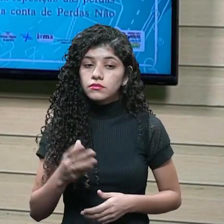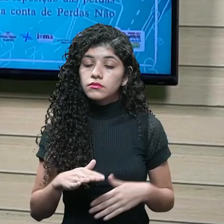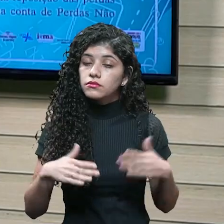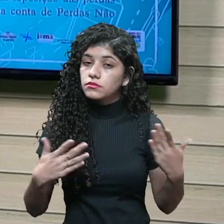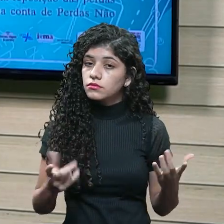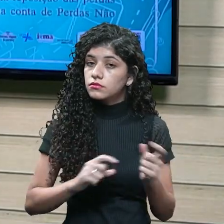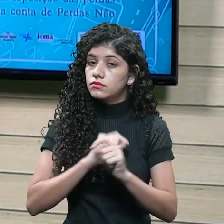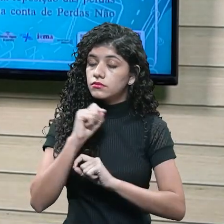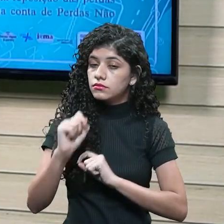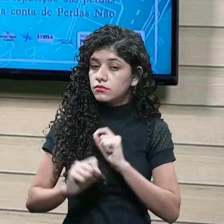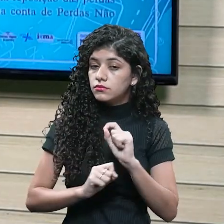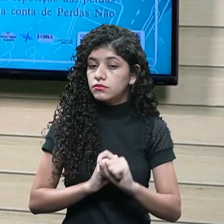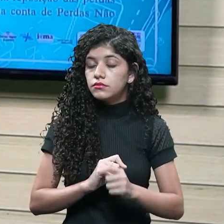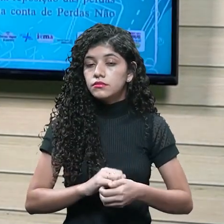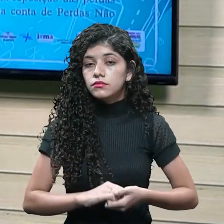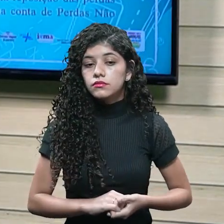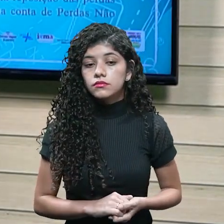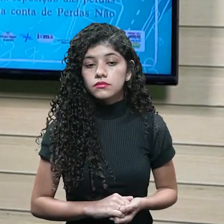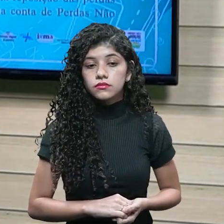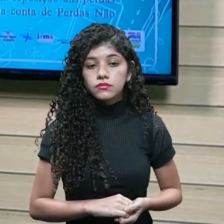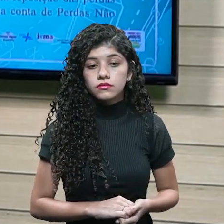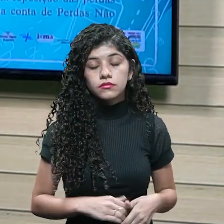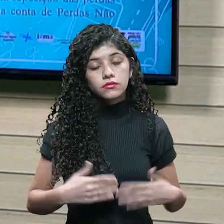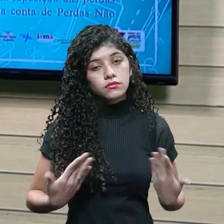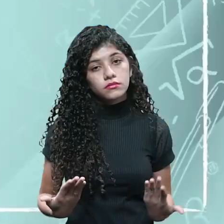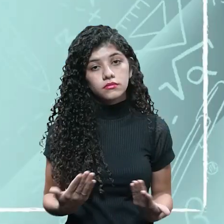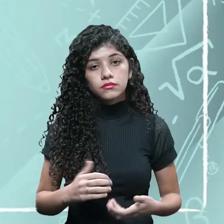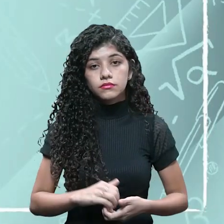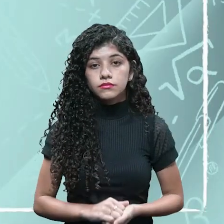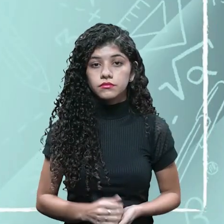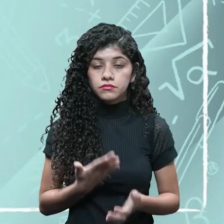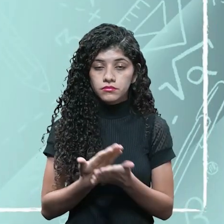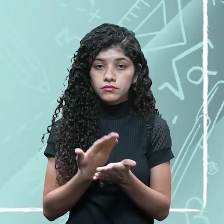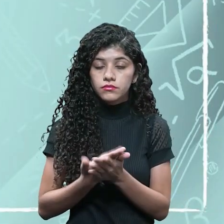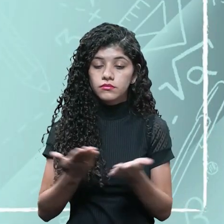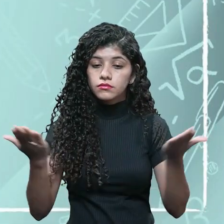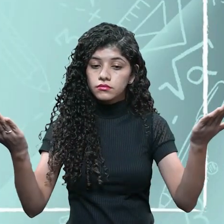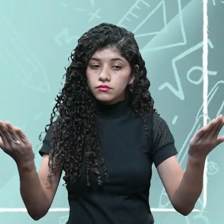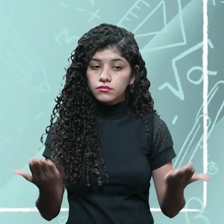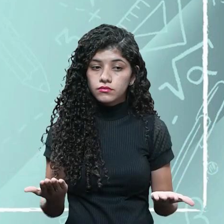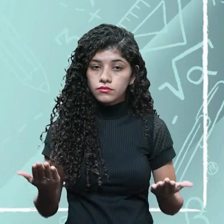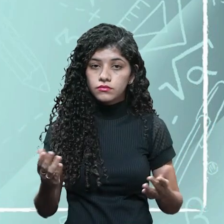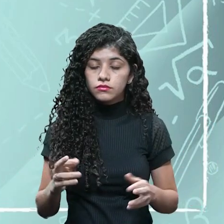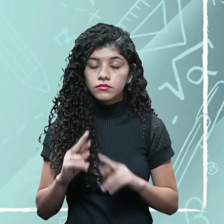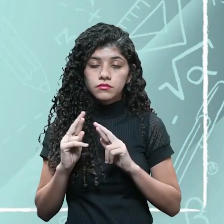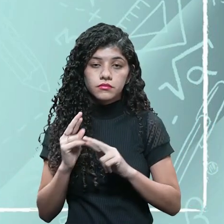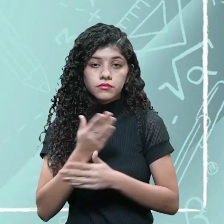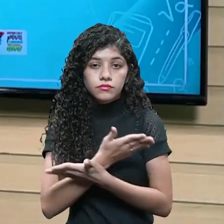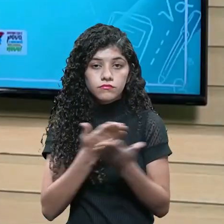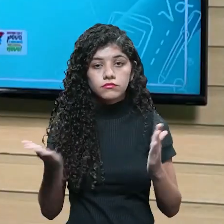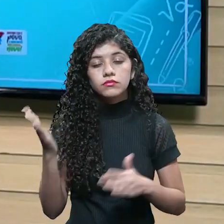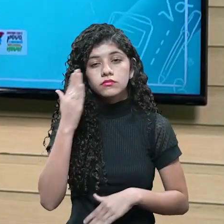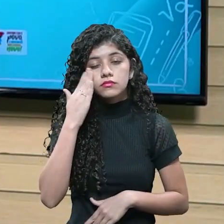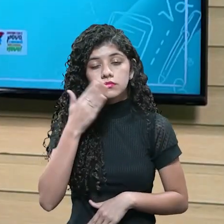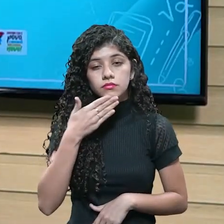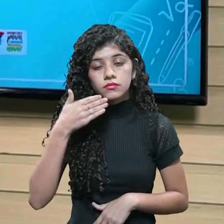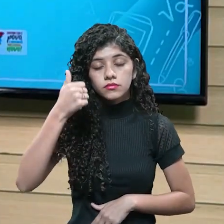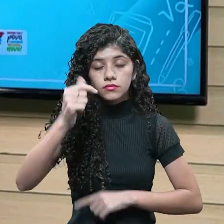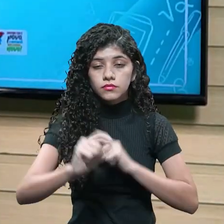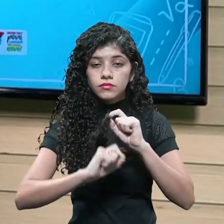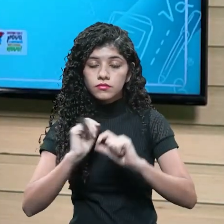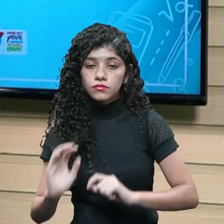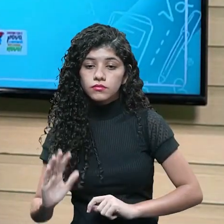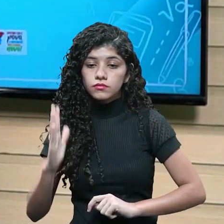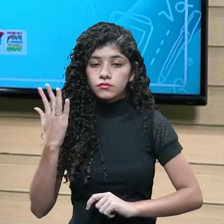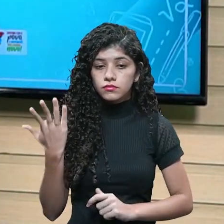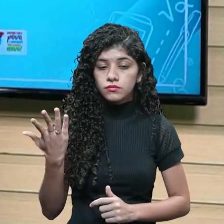estabelecida a cooperativa. Então já vai mexer no patrimônio dos cooperados. Muito bem, pessoal, essa é a nossa aula de hoje. Espero que vocês tenham entendido